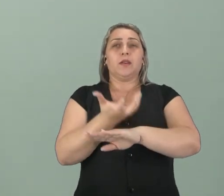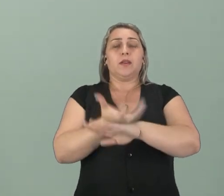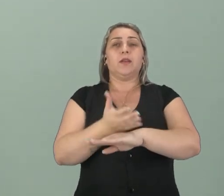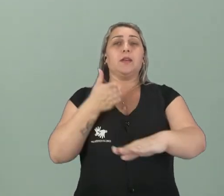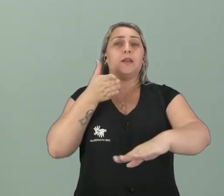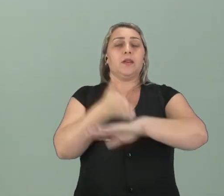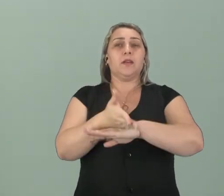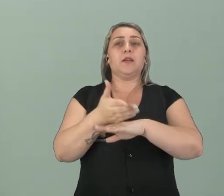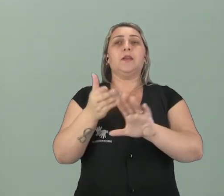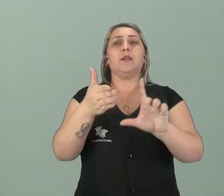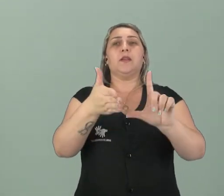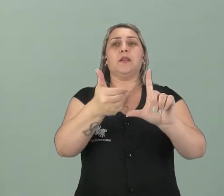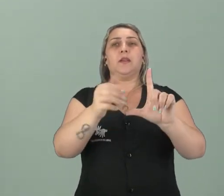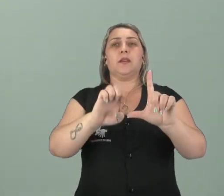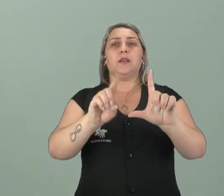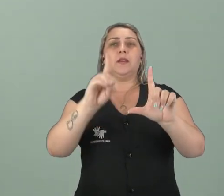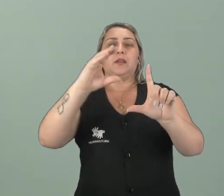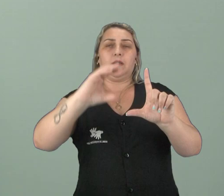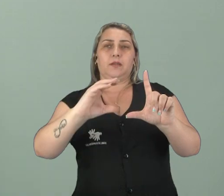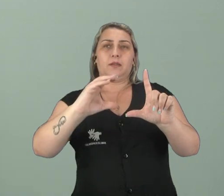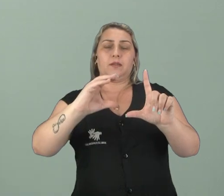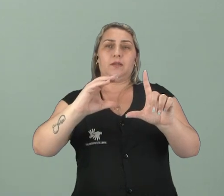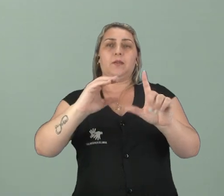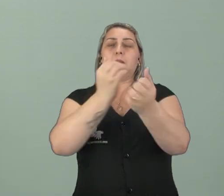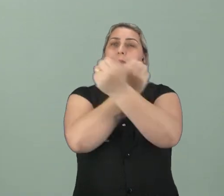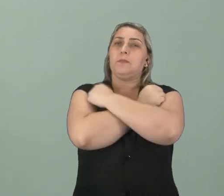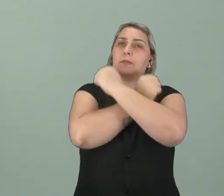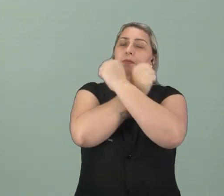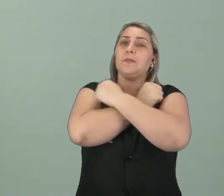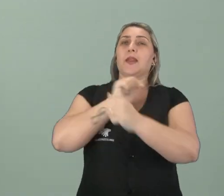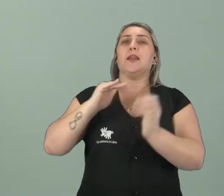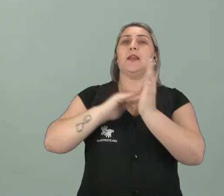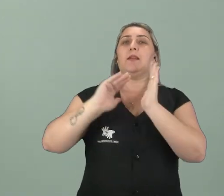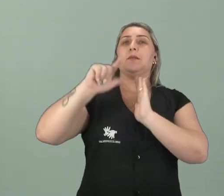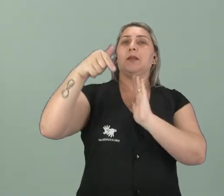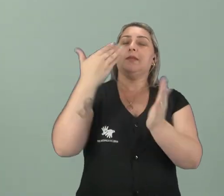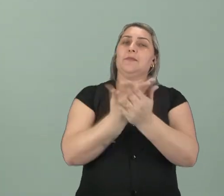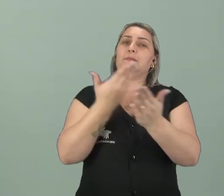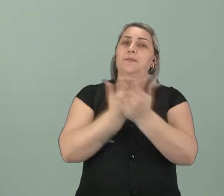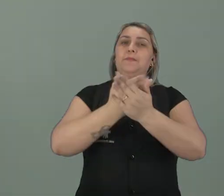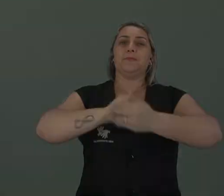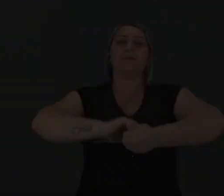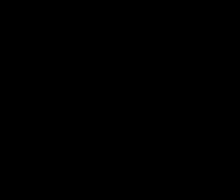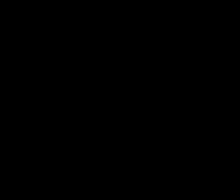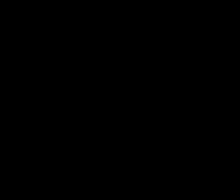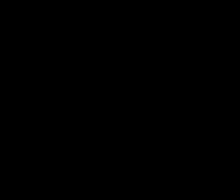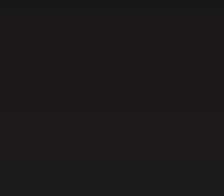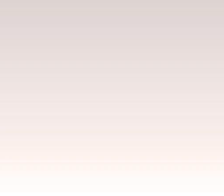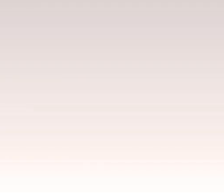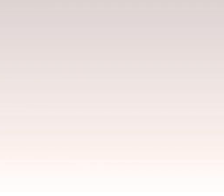curricular, basta acessar a plataforma Eduque. Um abraço e até a próxima!